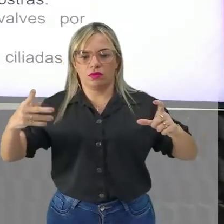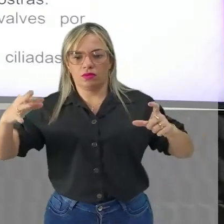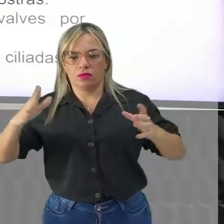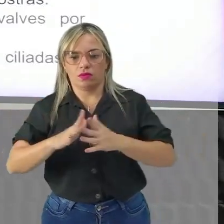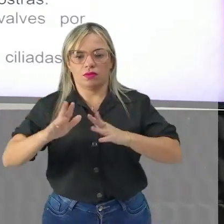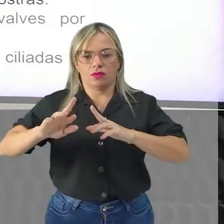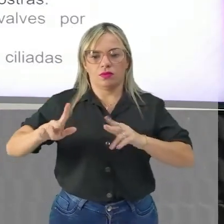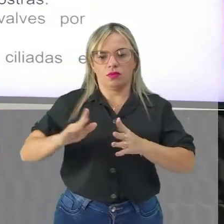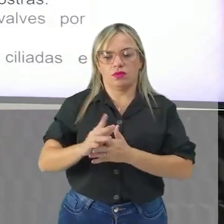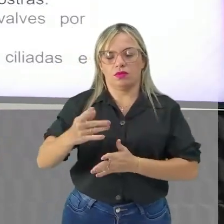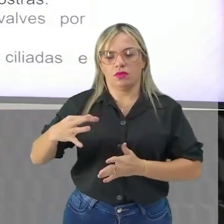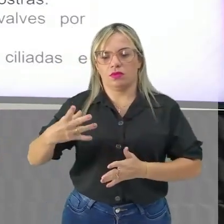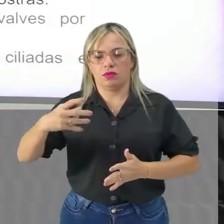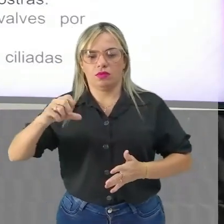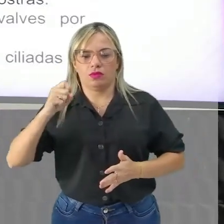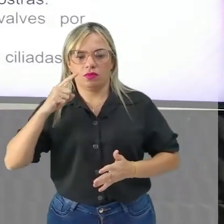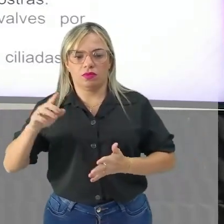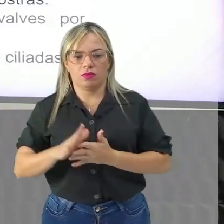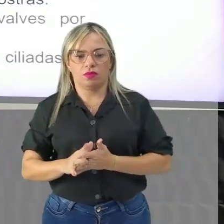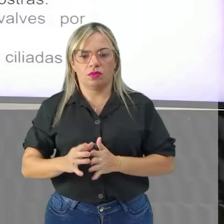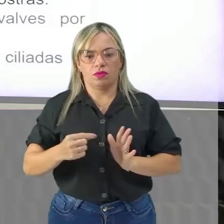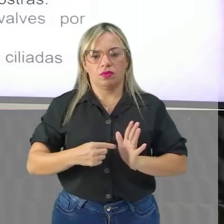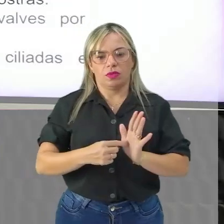apresentarem apenas uma concha, então,